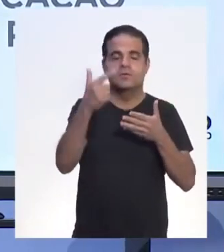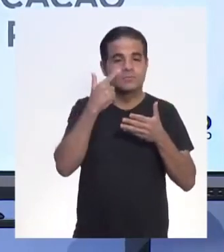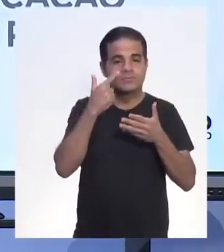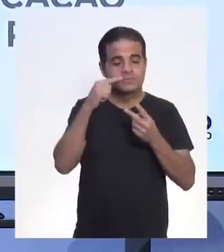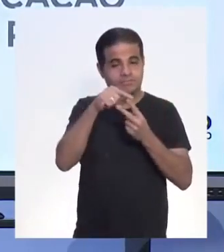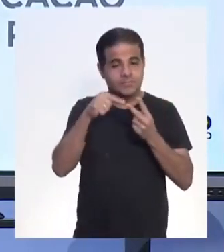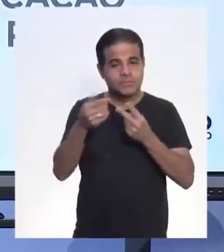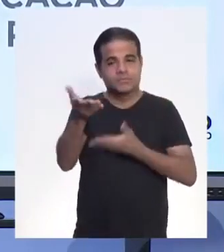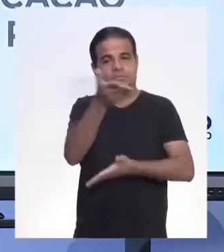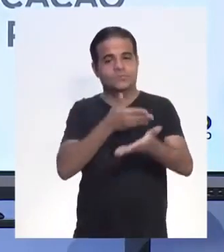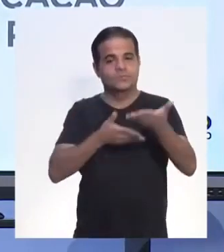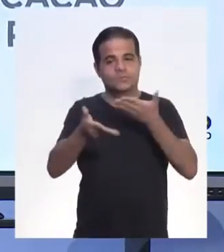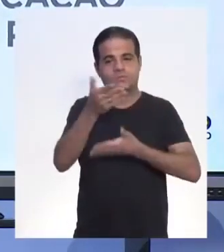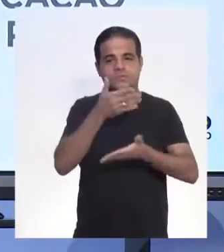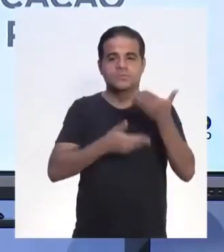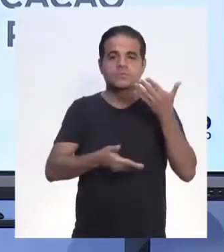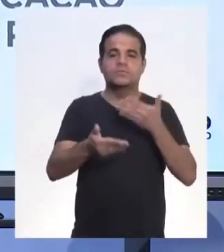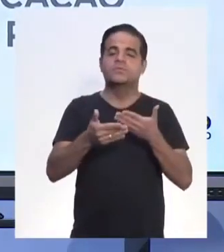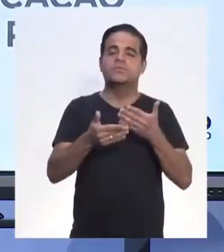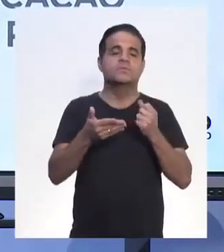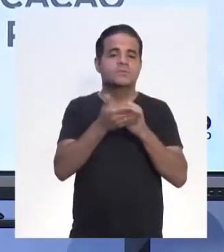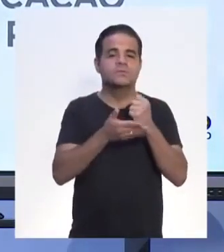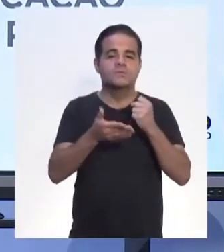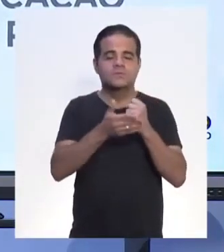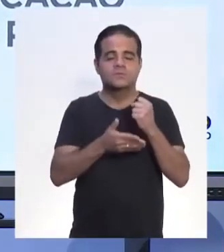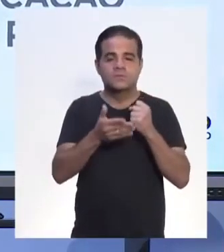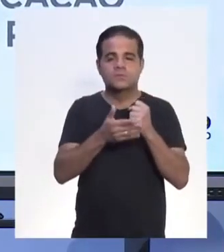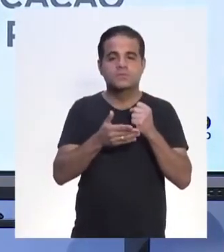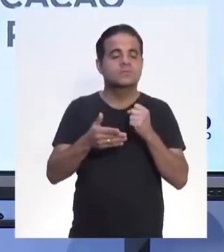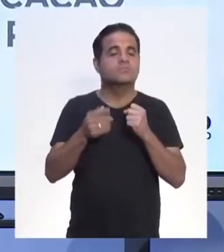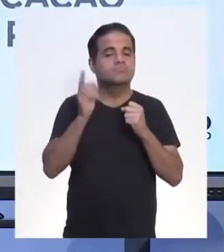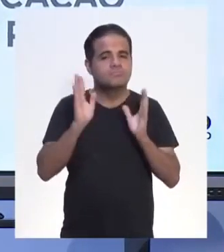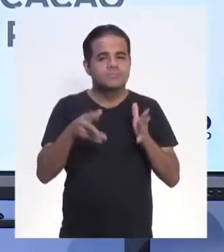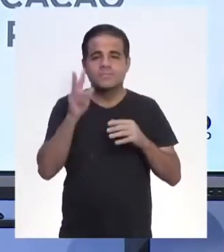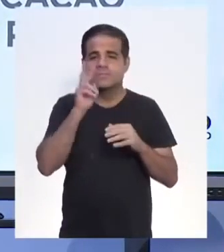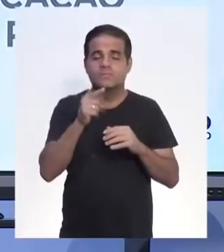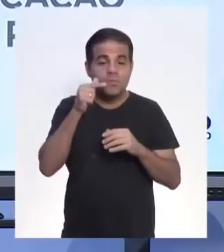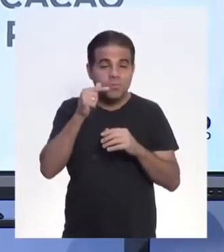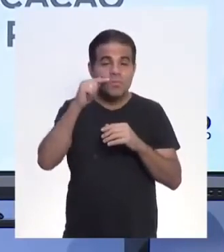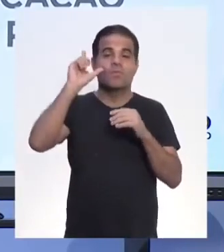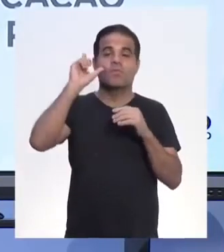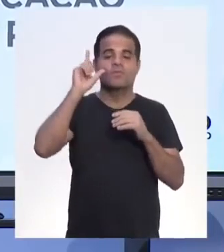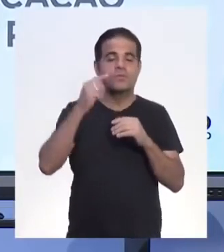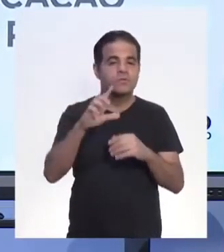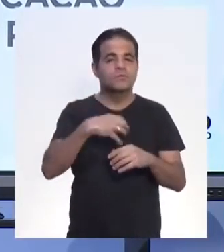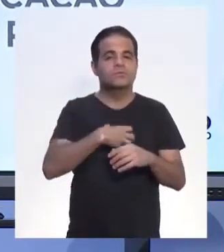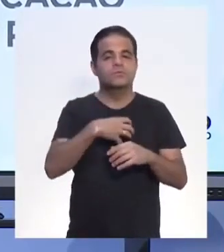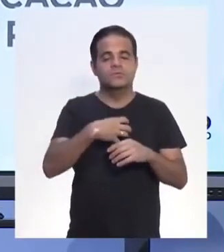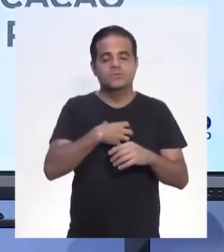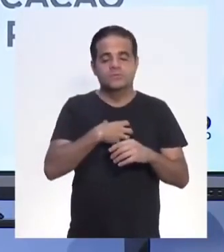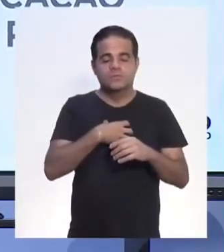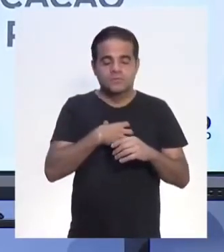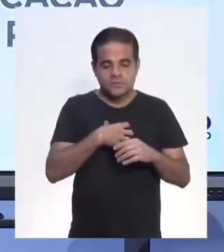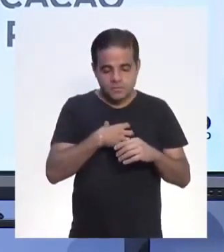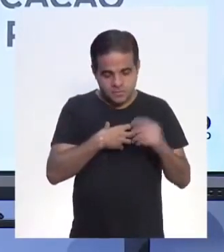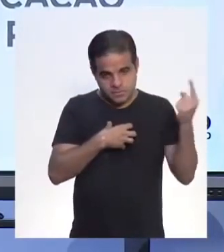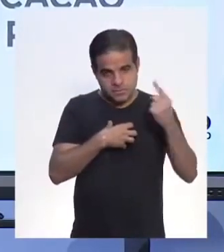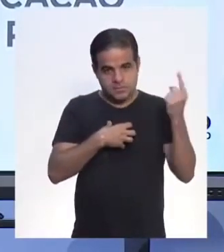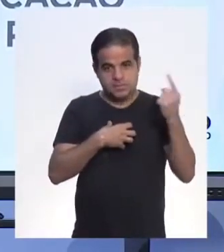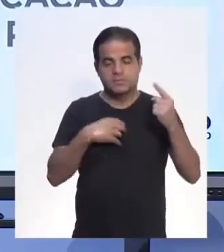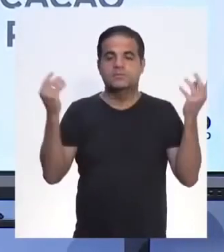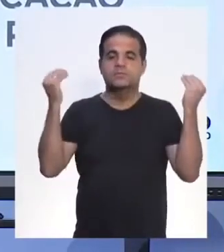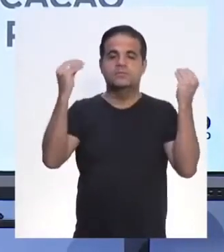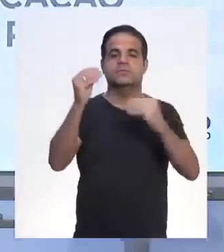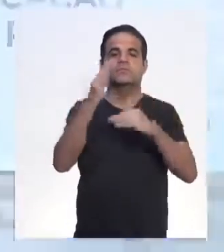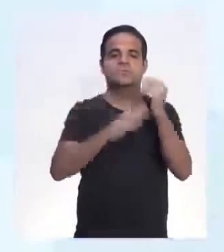2 relações que, basicamente, nós vimos ontem de uma outra forma. Primeiro eu vou colocar